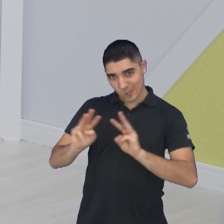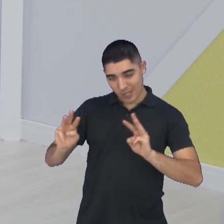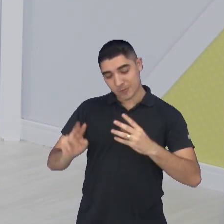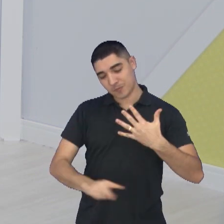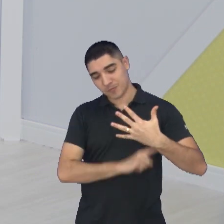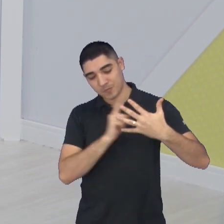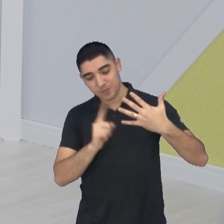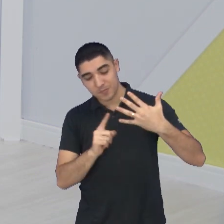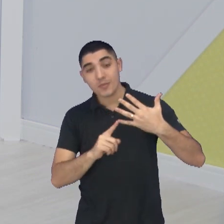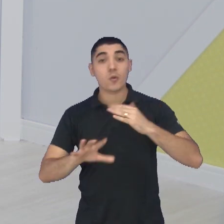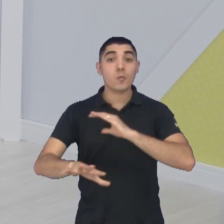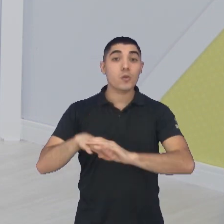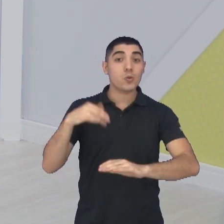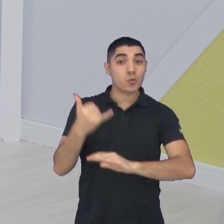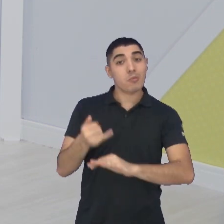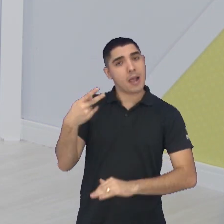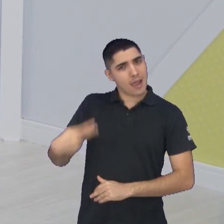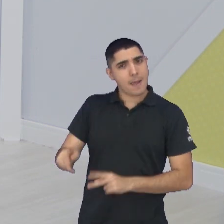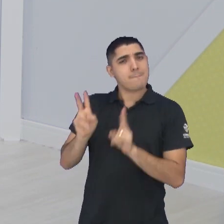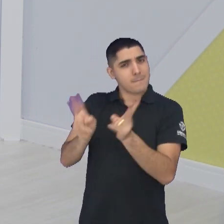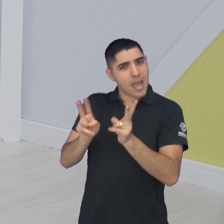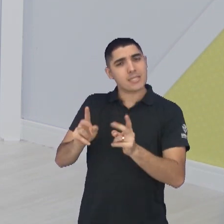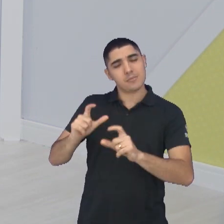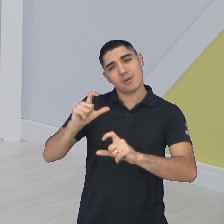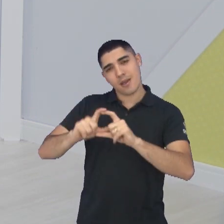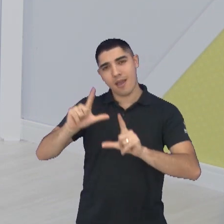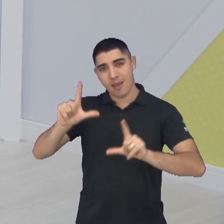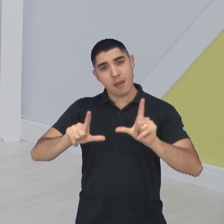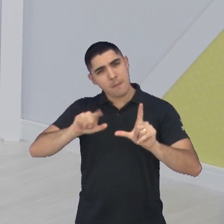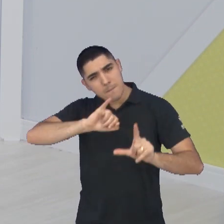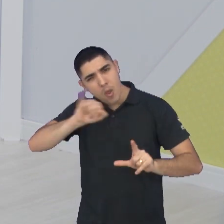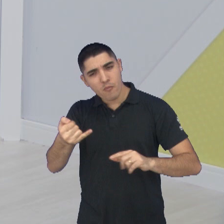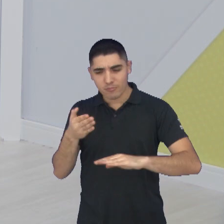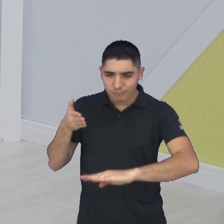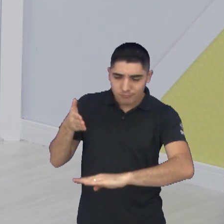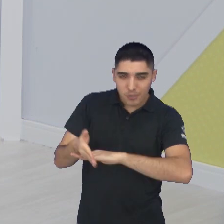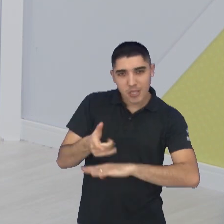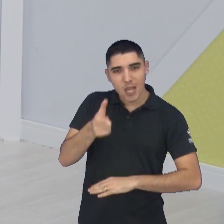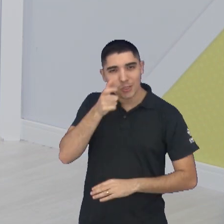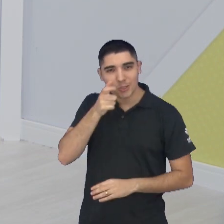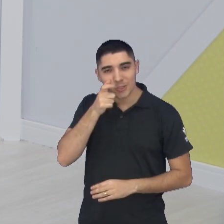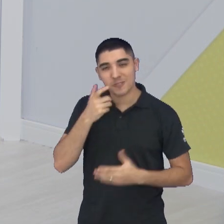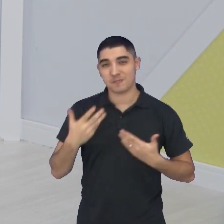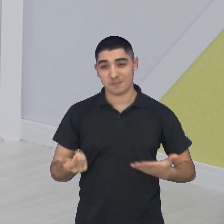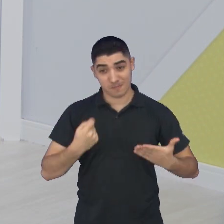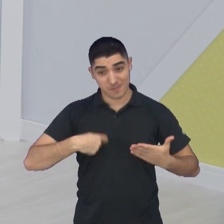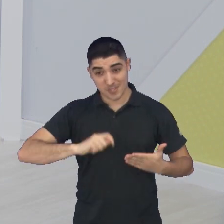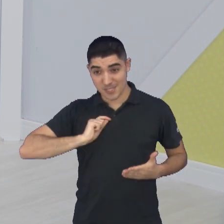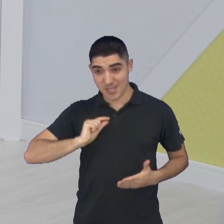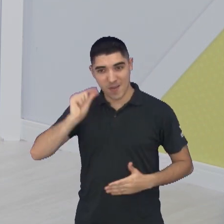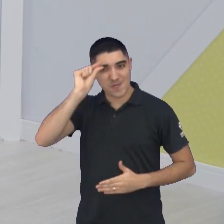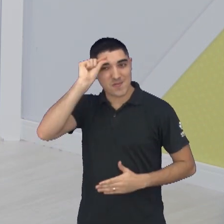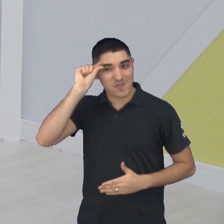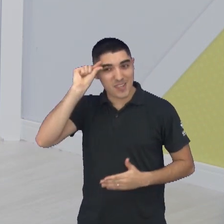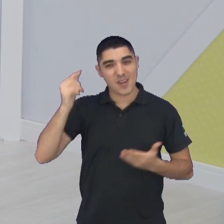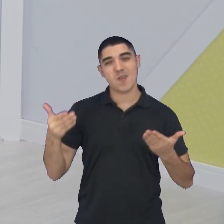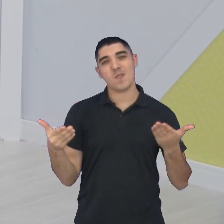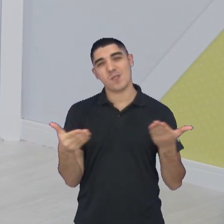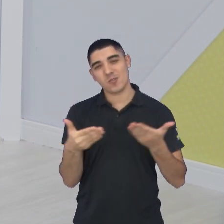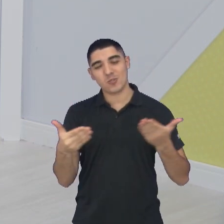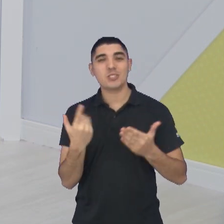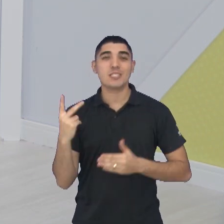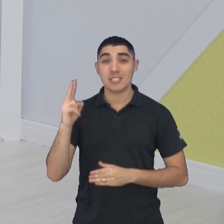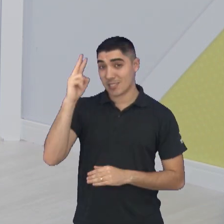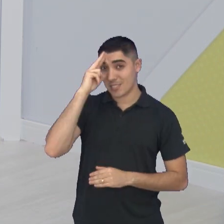câmarasjc.sp.gov.br e estamos também no YouTube, em digite @TV Câmara SJC. Eu sou Vieira Júnior, eu vou com vocês